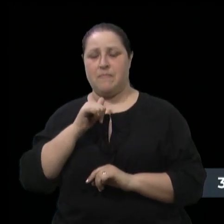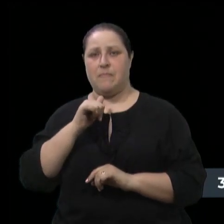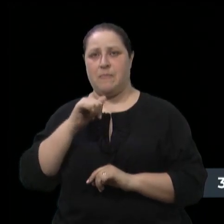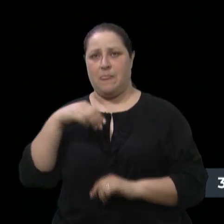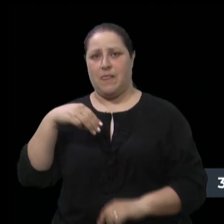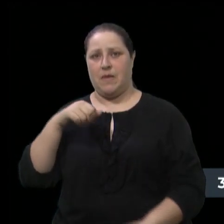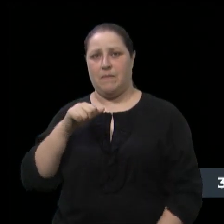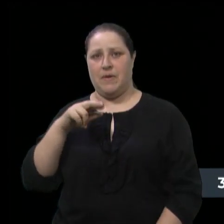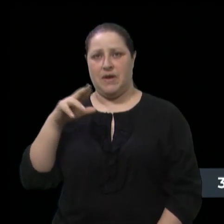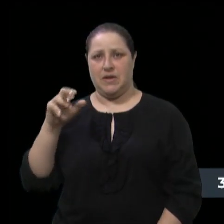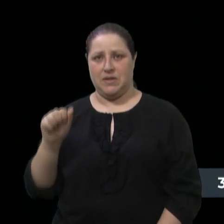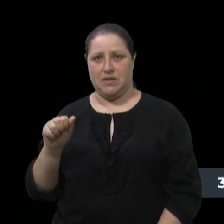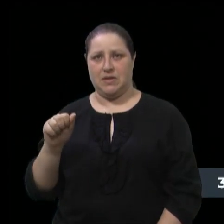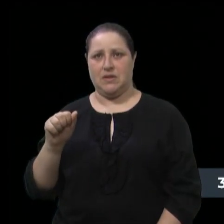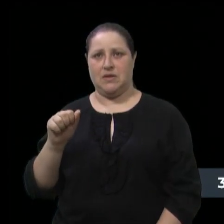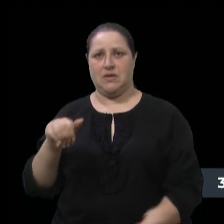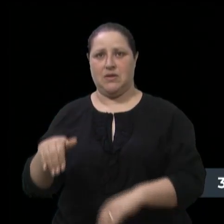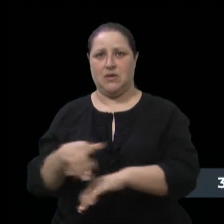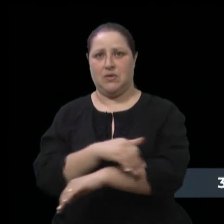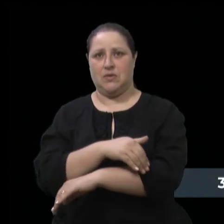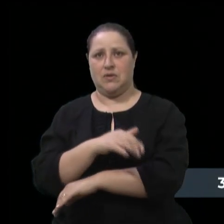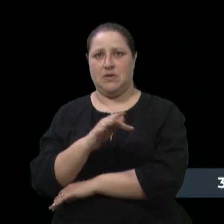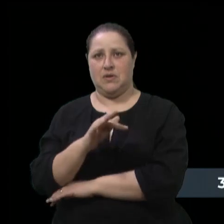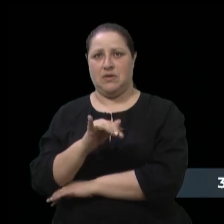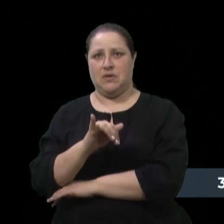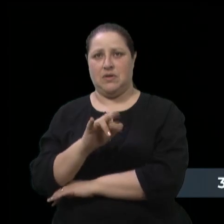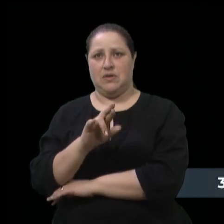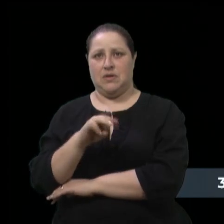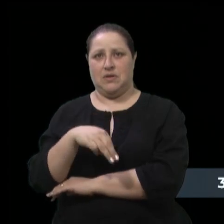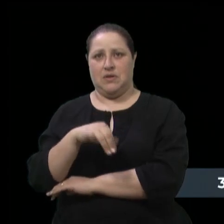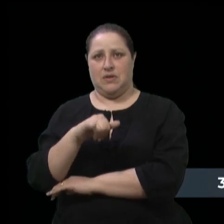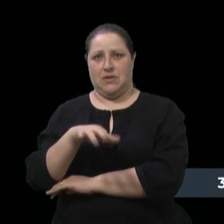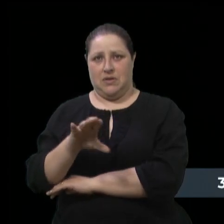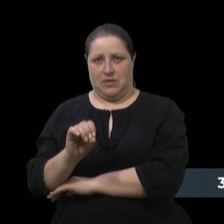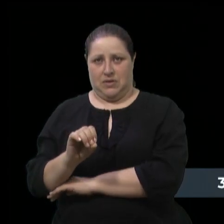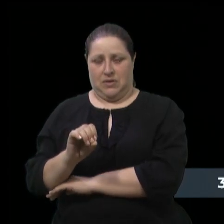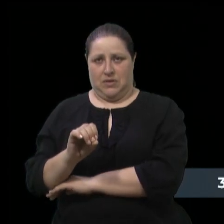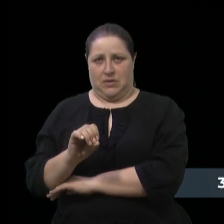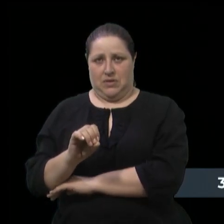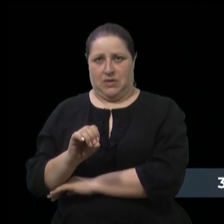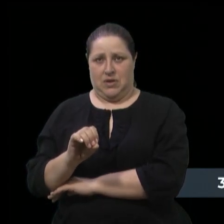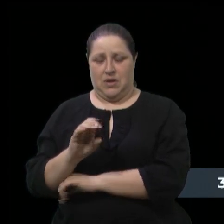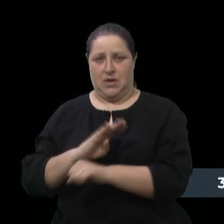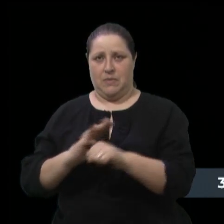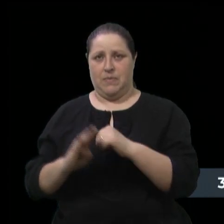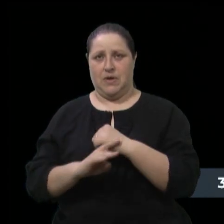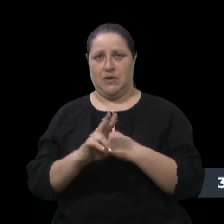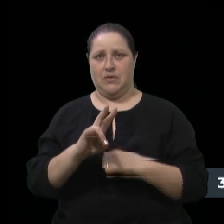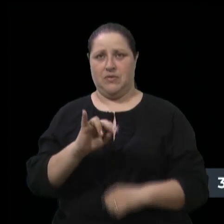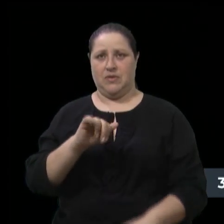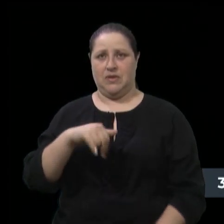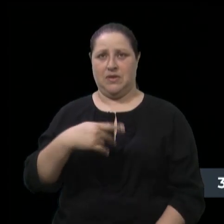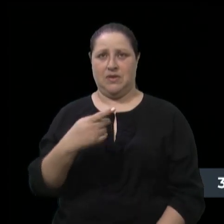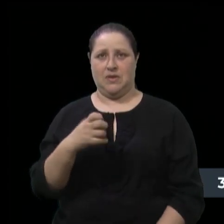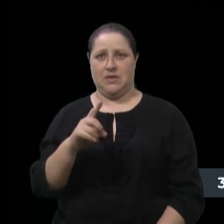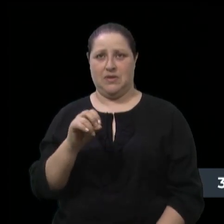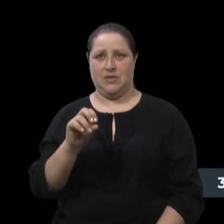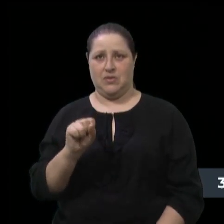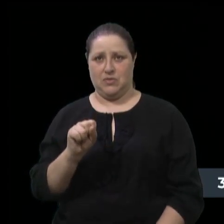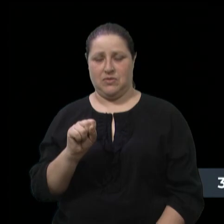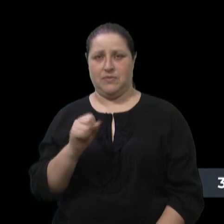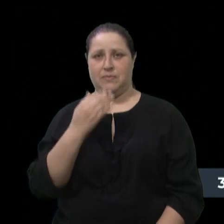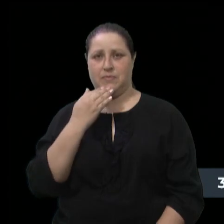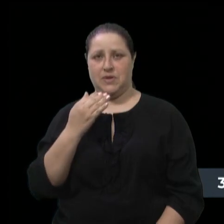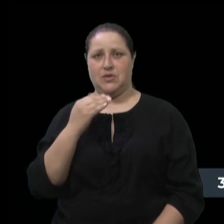Maria da Graça, da rua Firmino Pandolfo, 635, no bairro Vinhedos. É uma situação, peço para a Bruna ou para a Mari ir passando